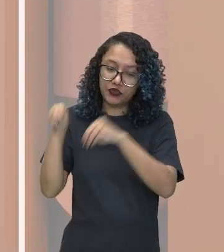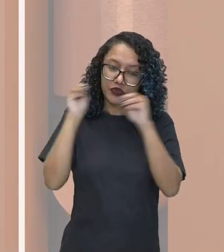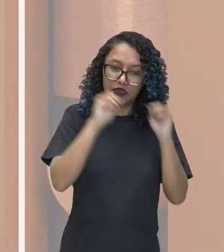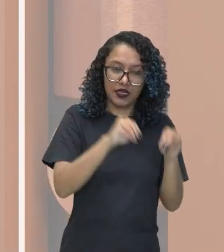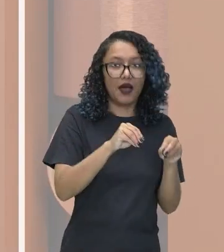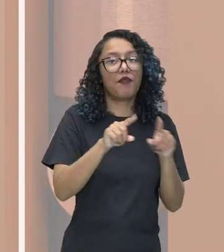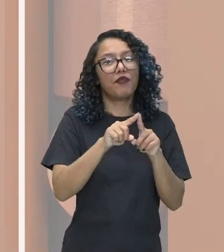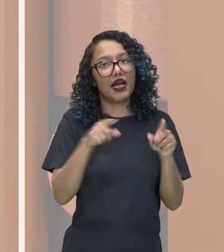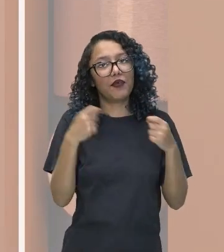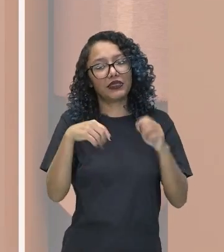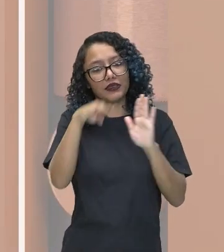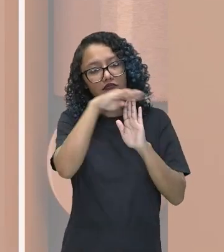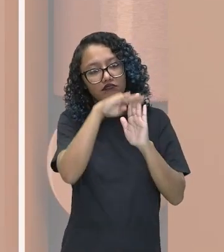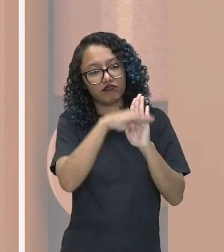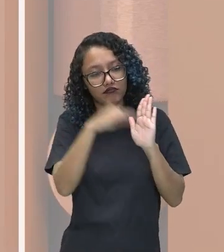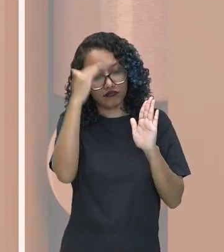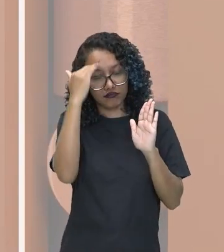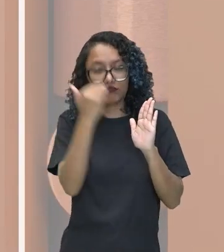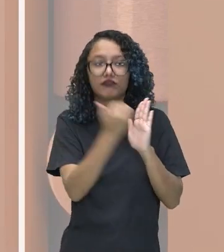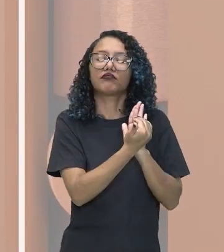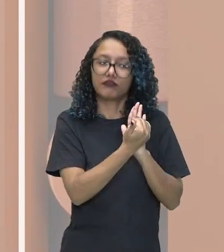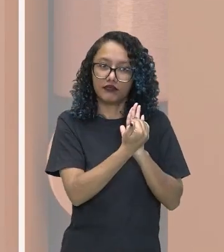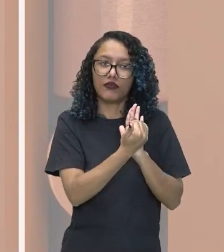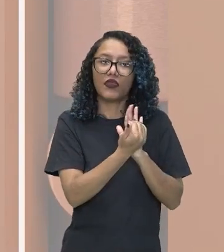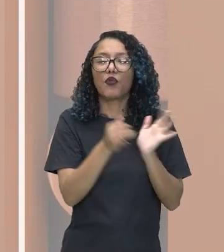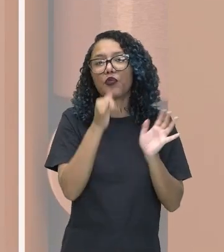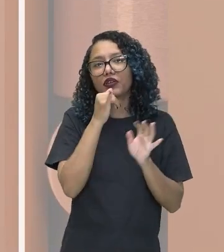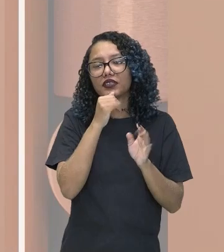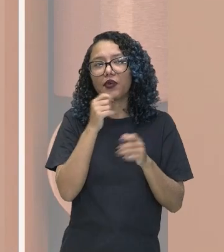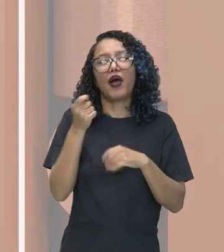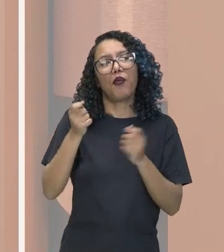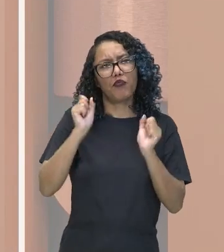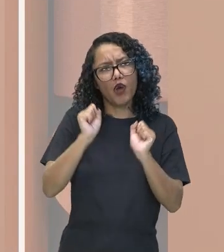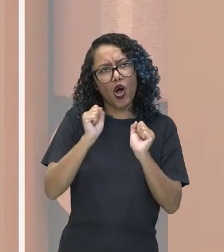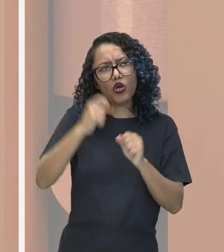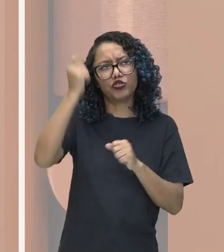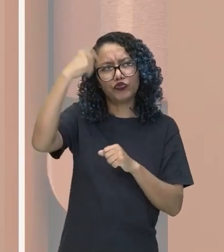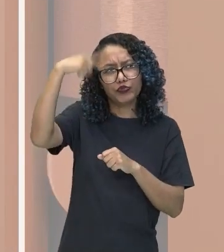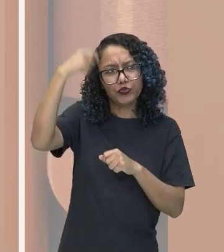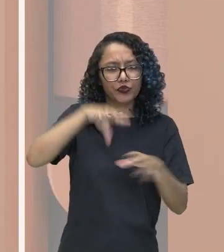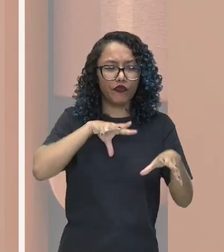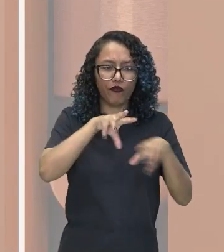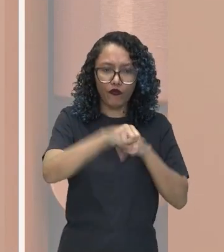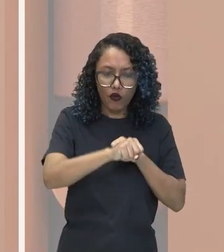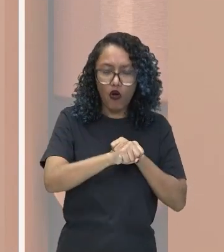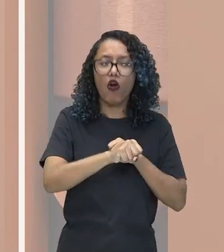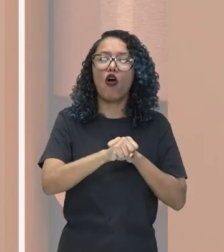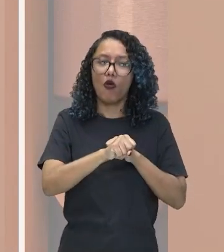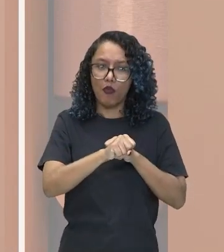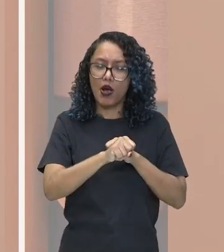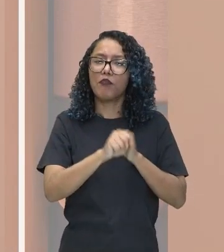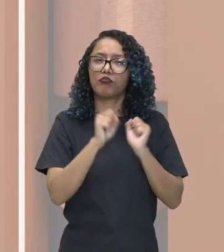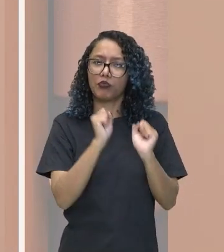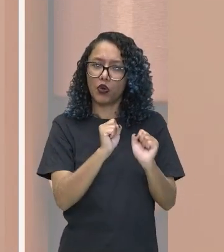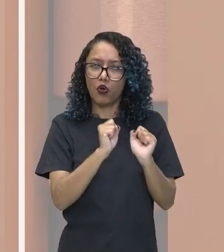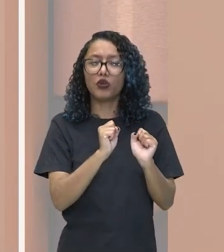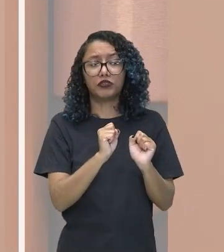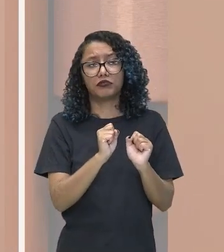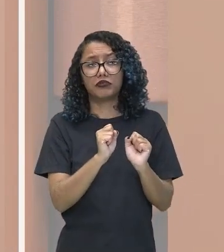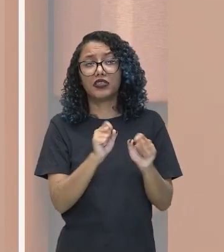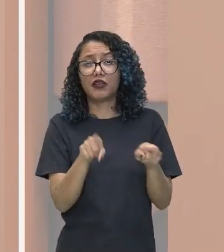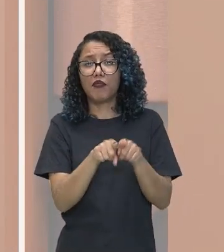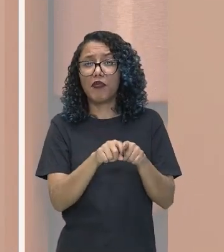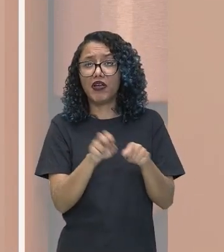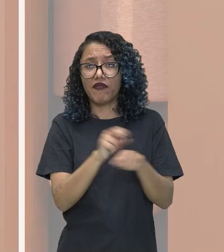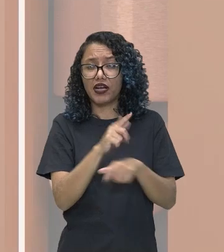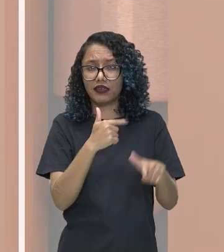sua qualificação, ou você se gradua lá, faz uma faculdade lá, procure cursos para se especializar lá e acaba conseguindo aí sim